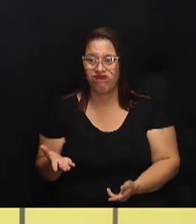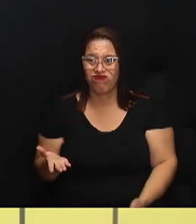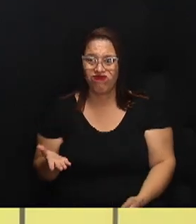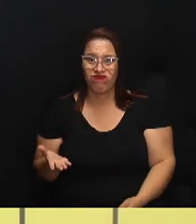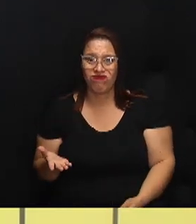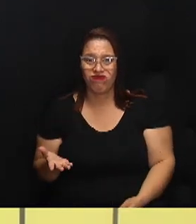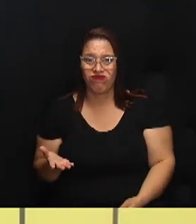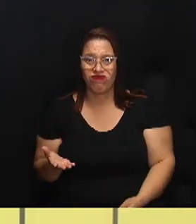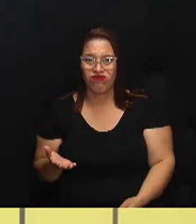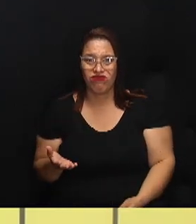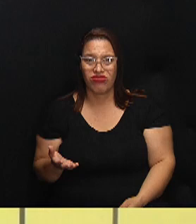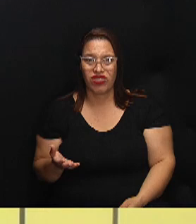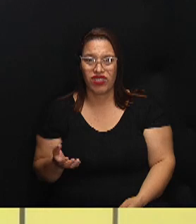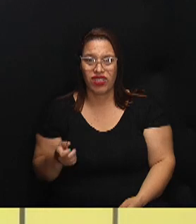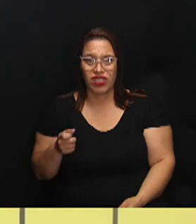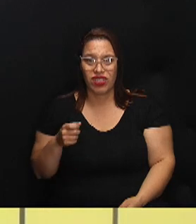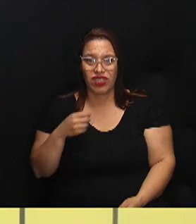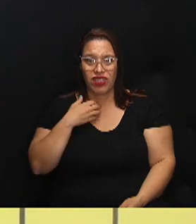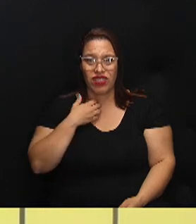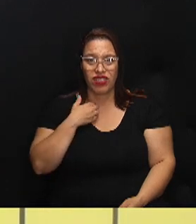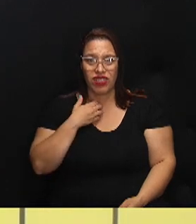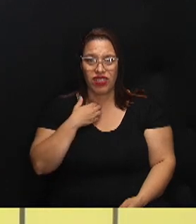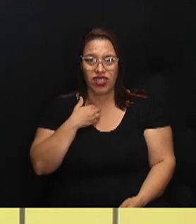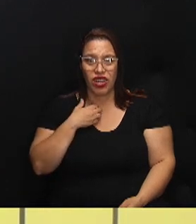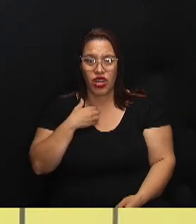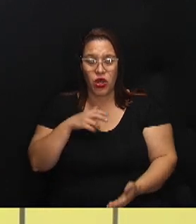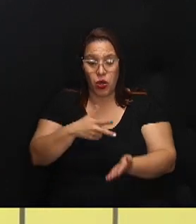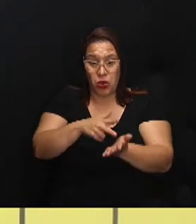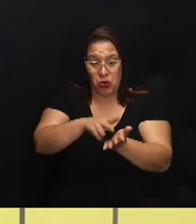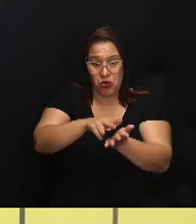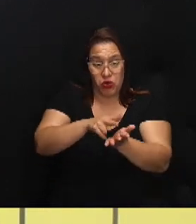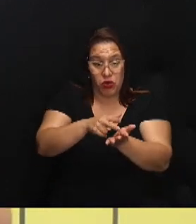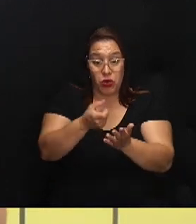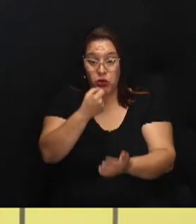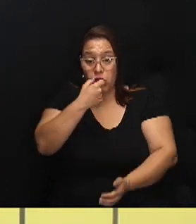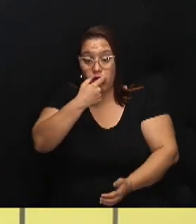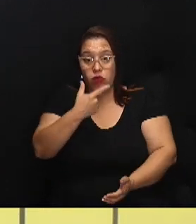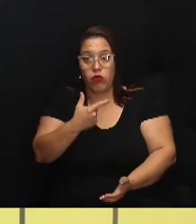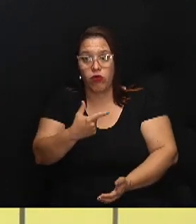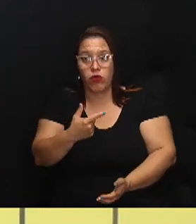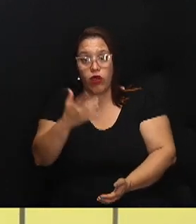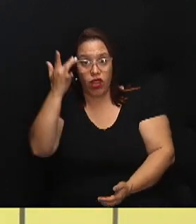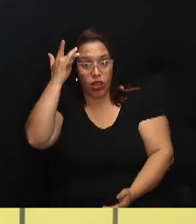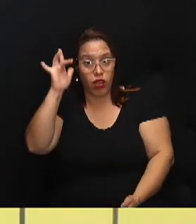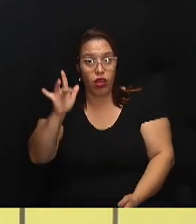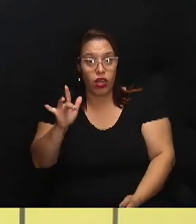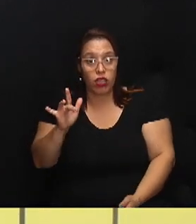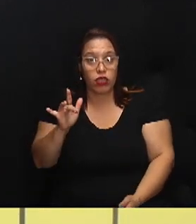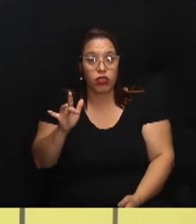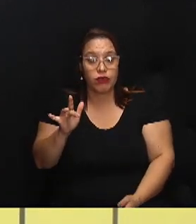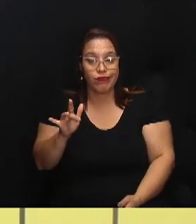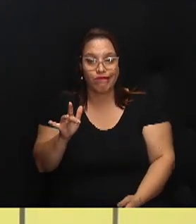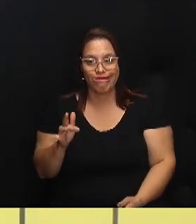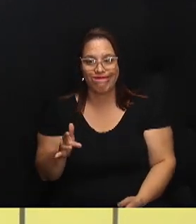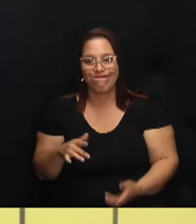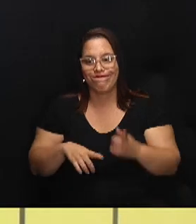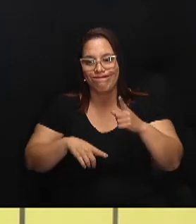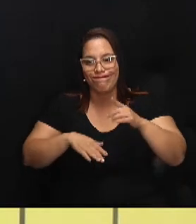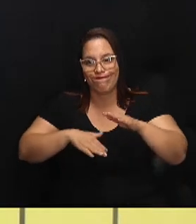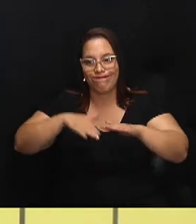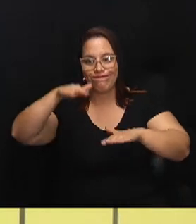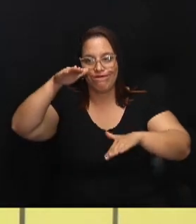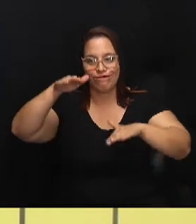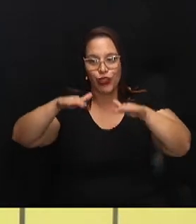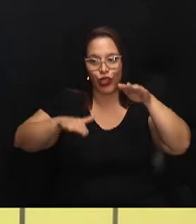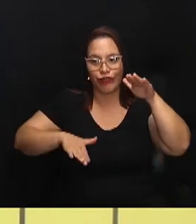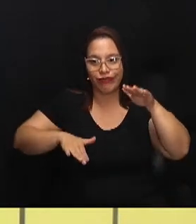dia teve uma suspeita de convulsão e teve que entrar com medicamento, mas a gente não sabe se é, se não é. Então, são altos e